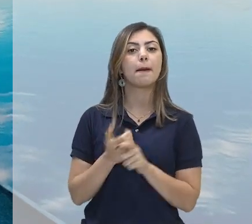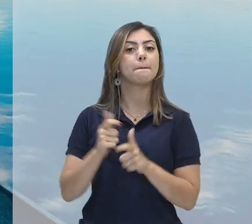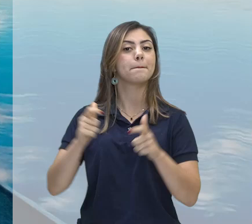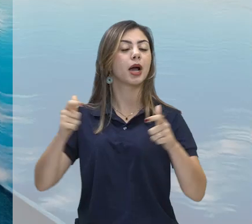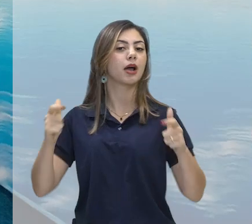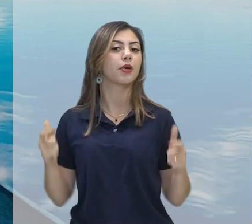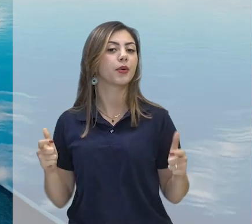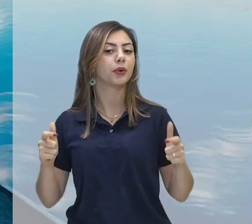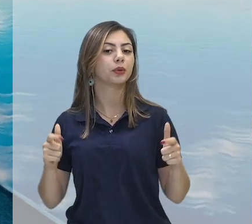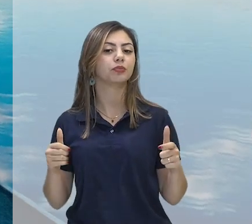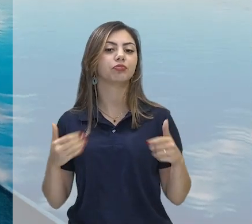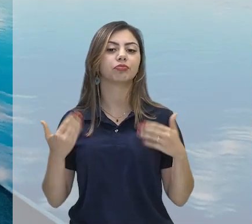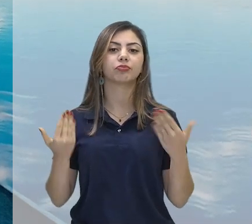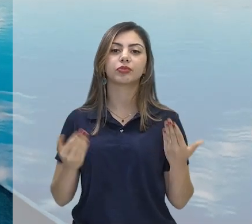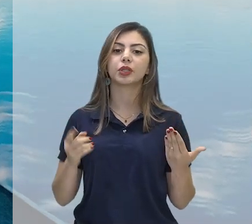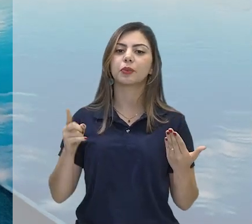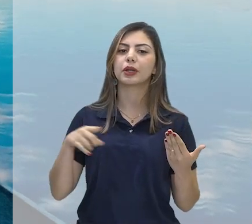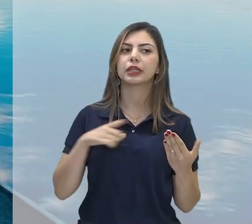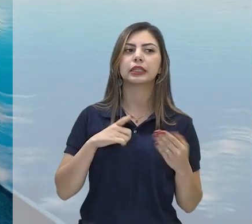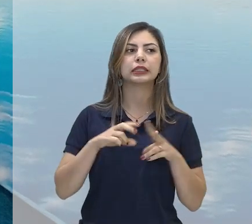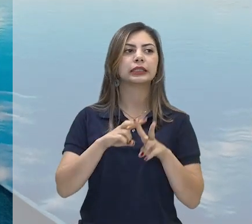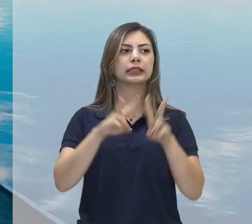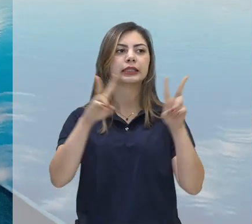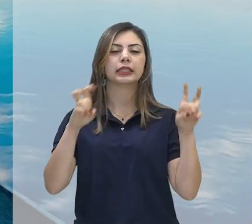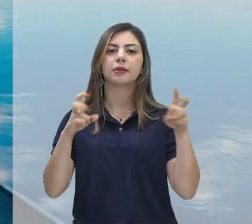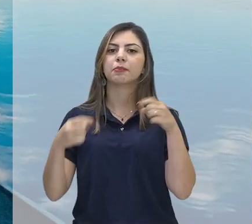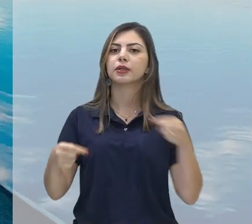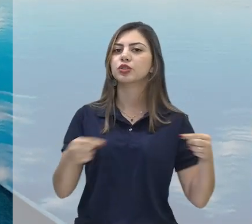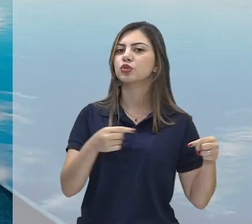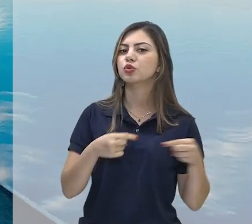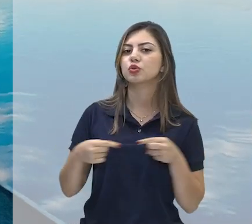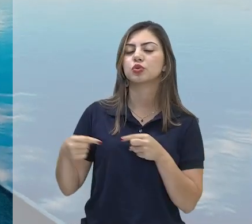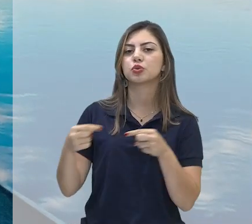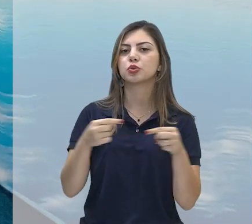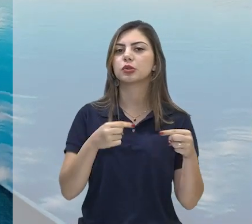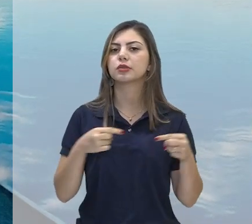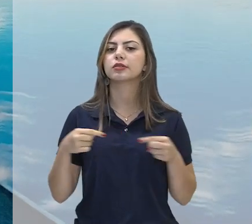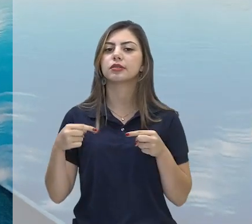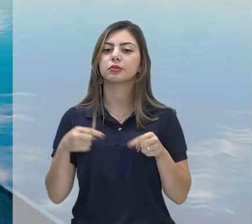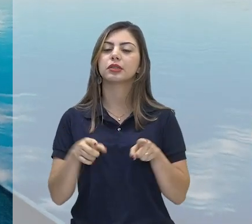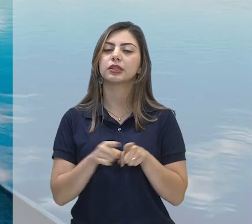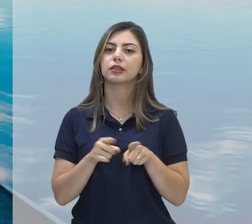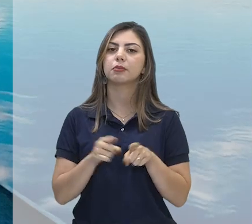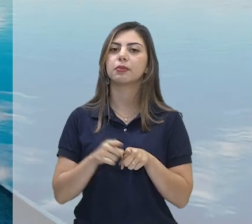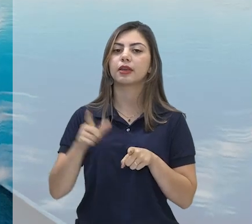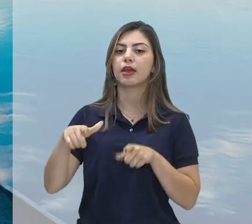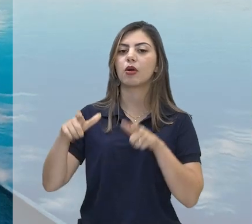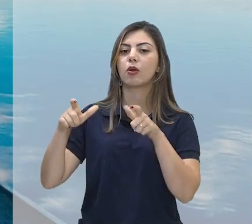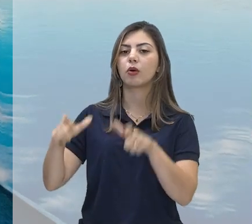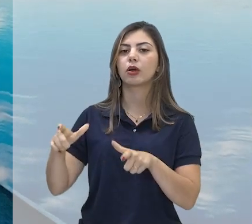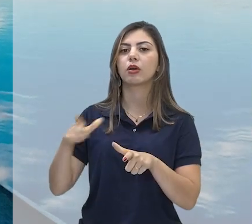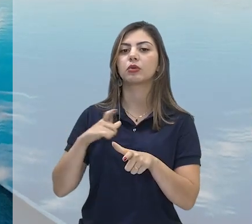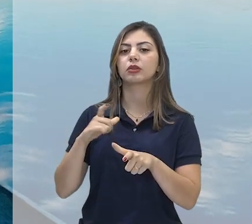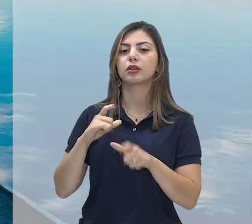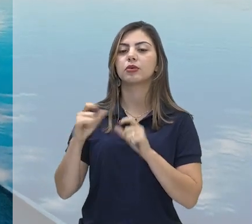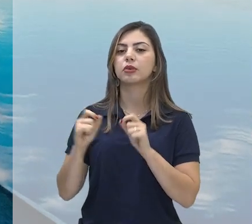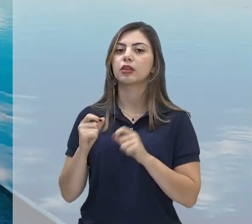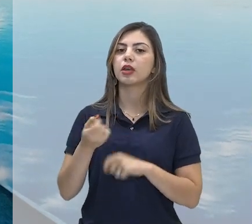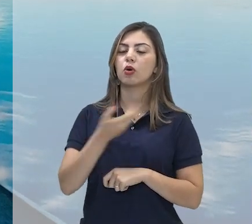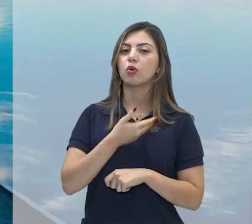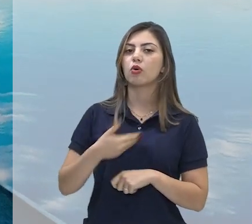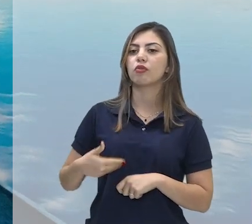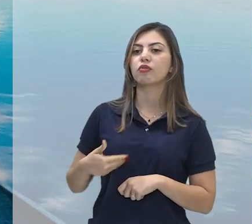ela acaba sendo tema de diversas discussões e também um local que acaba recebendo diversos